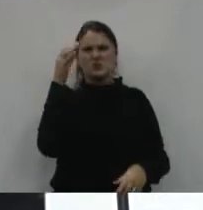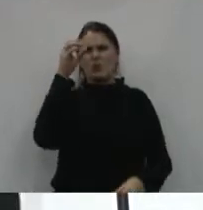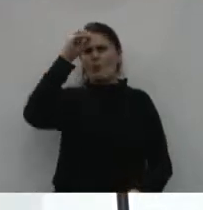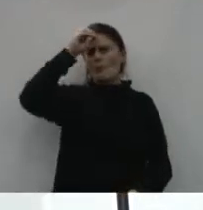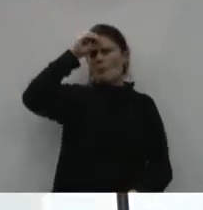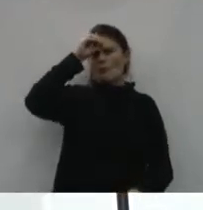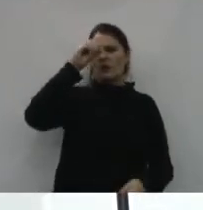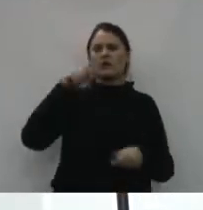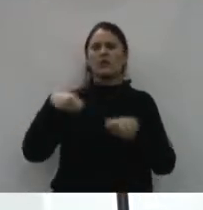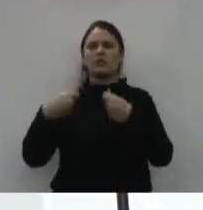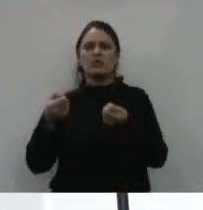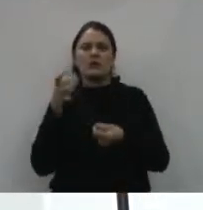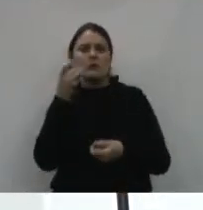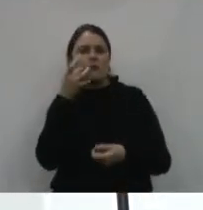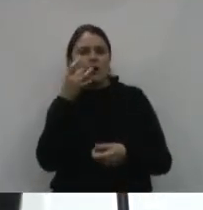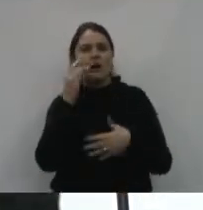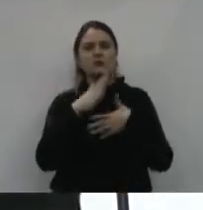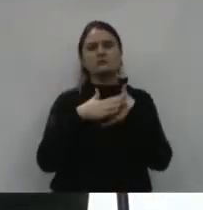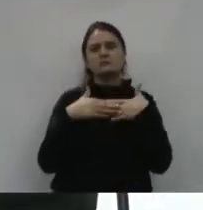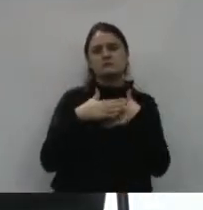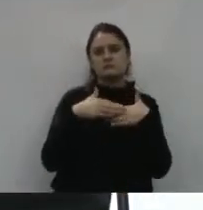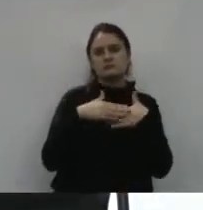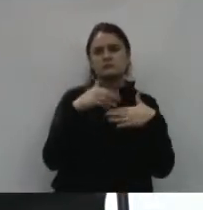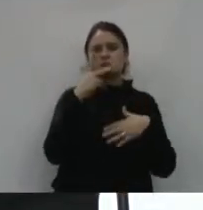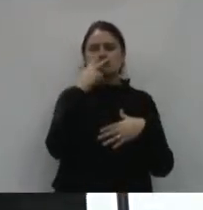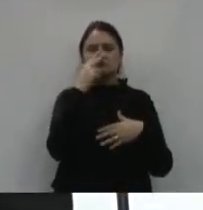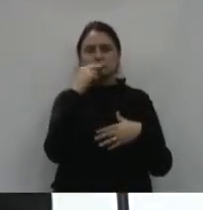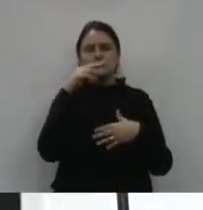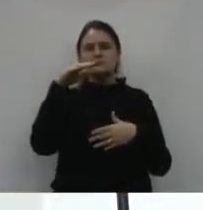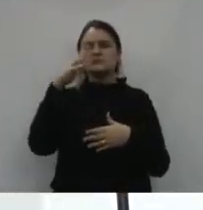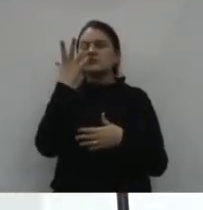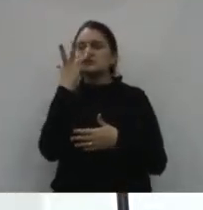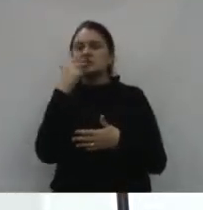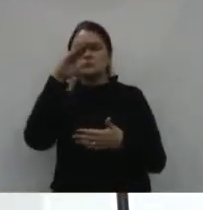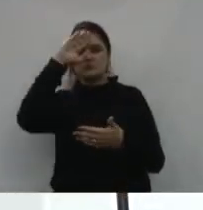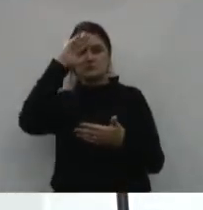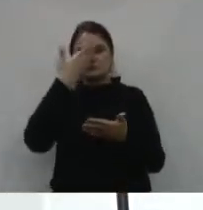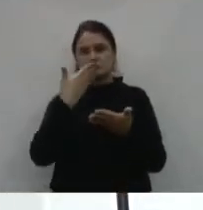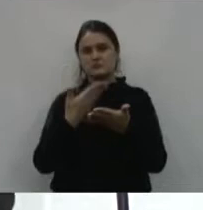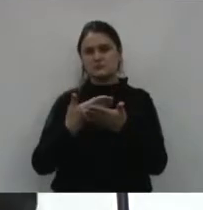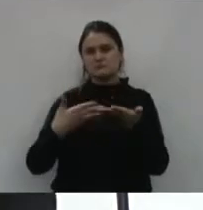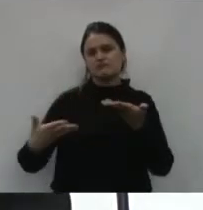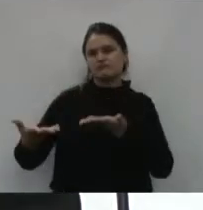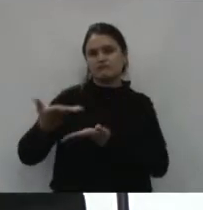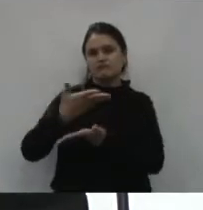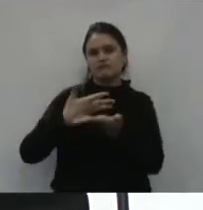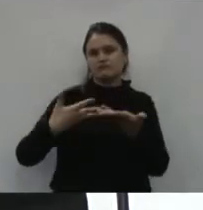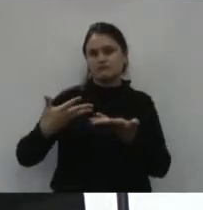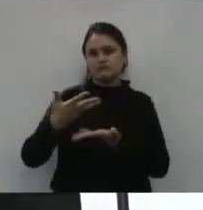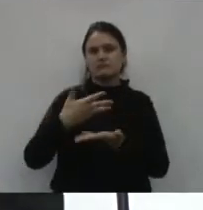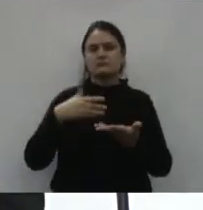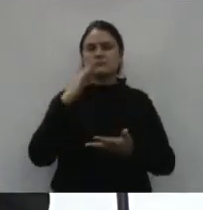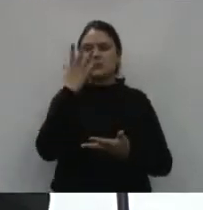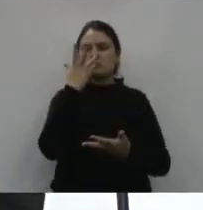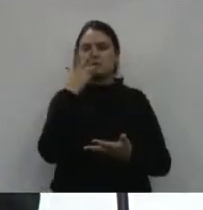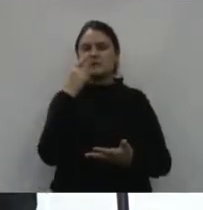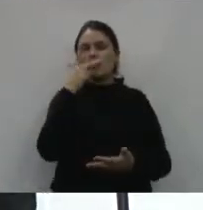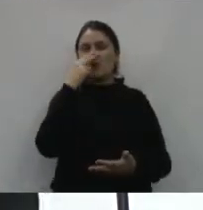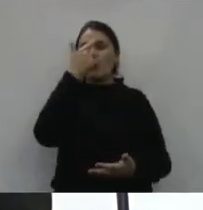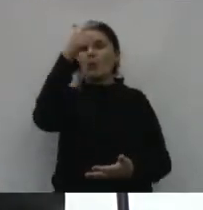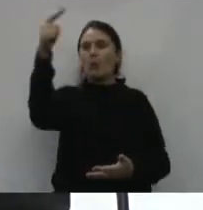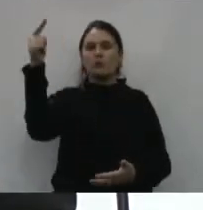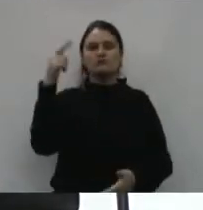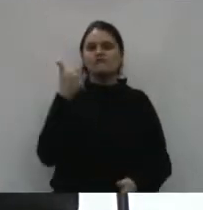dá uma balinha faz um agradinho etc vai adquirindo a confiança da criança né uma pessoa que não